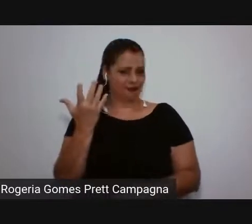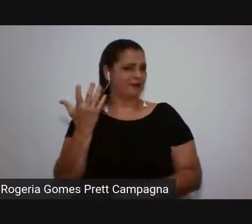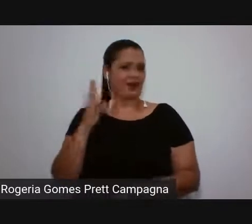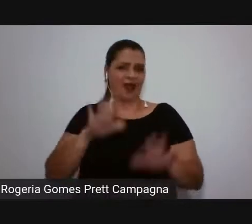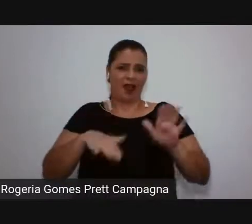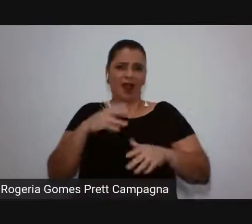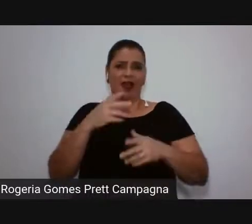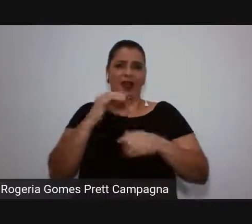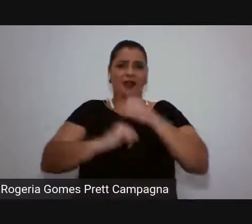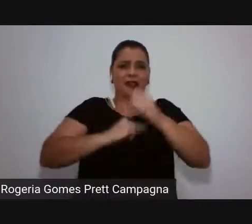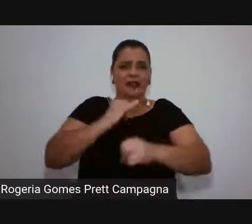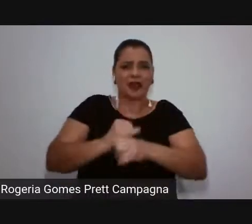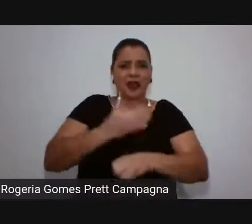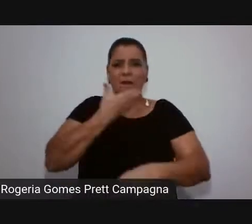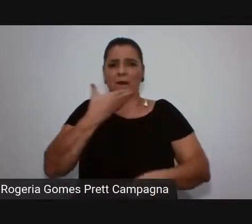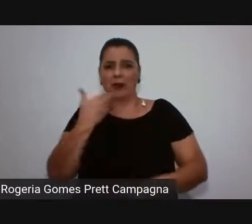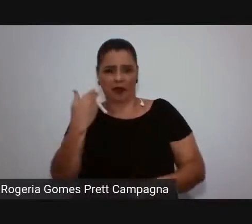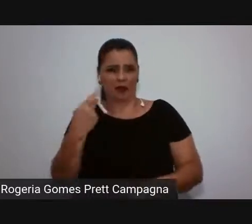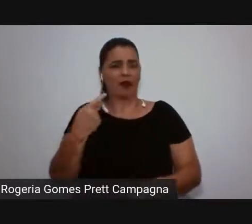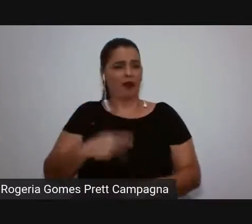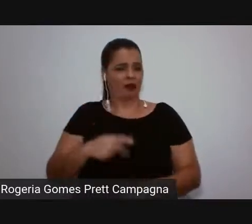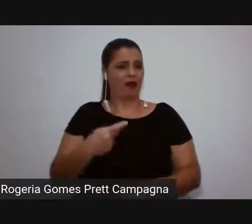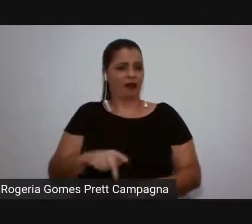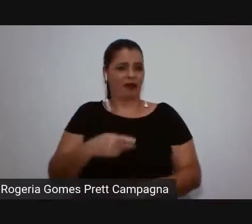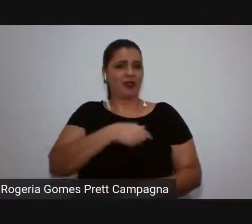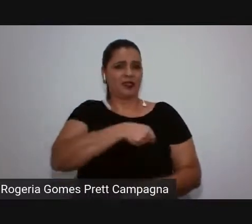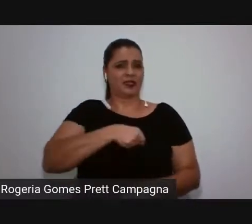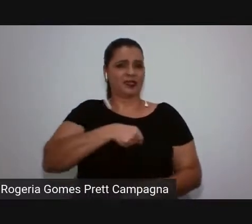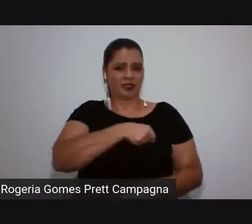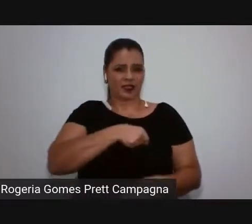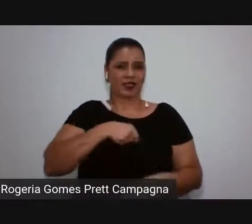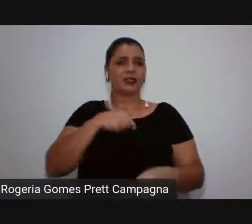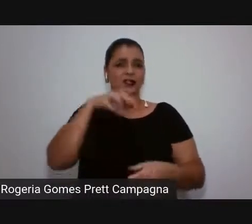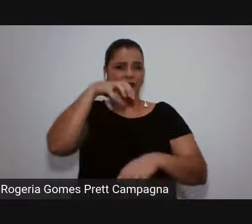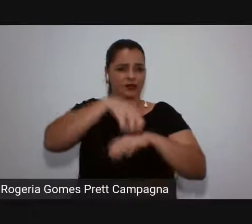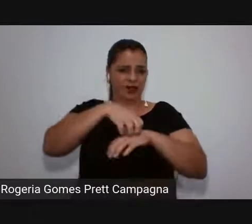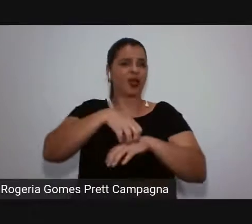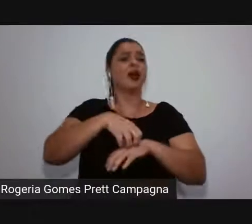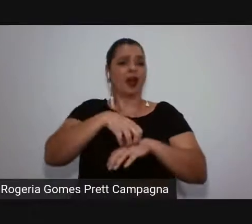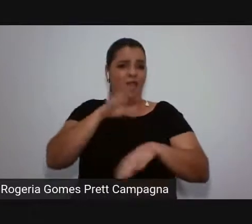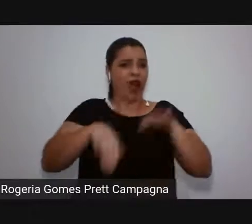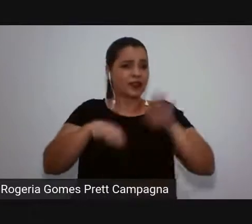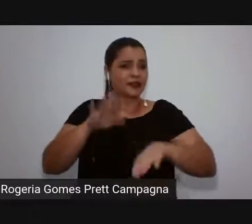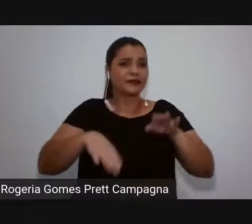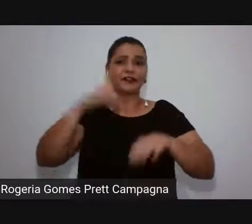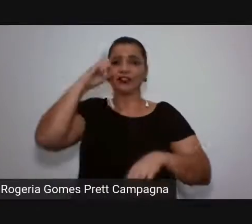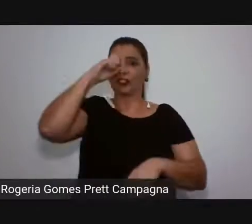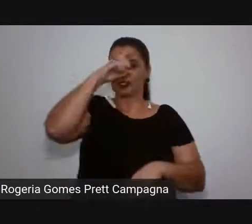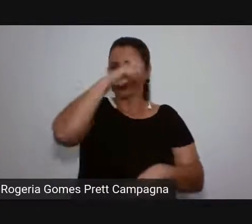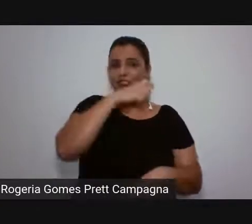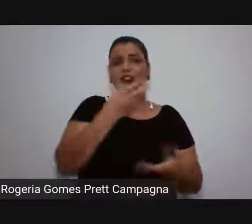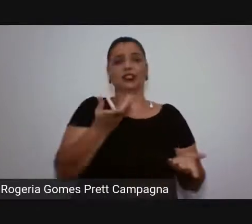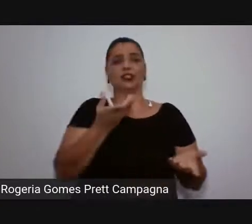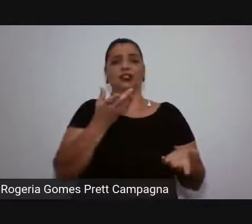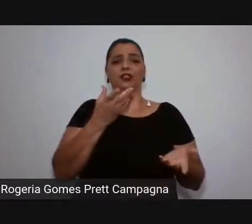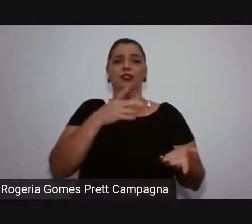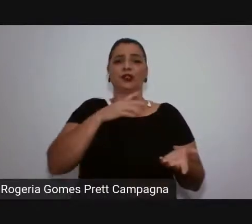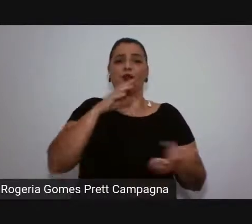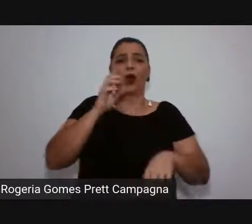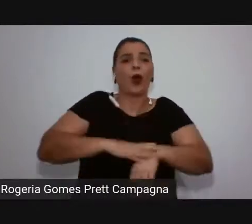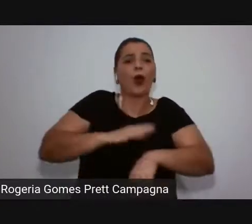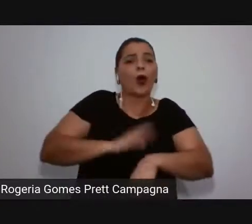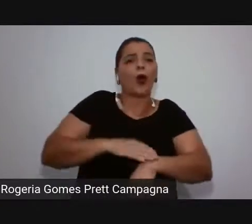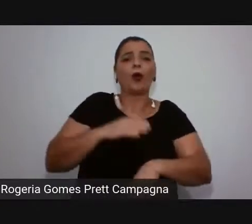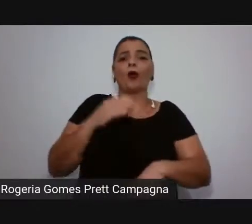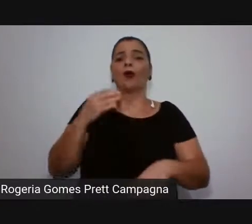nossa internet, aqui na própria Sedu Central, às vezes a gente está num dia, numa hora, num